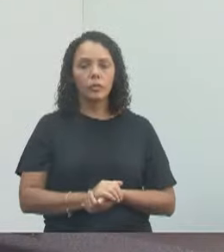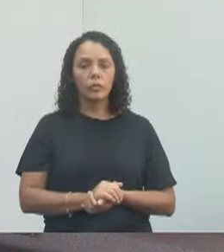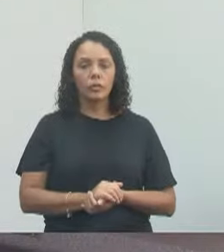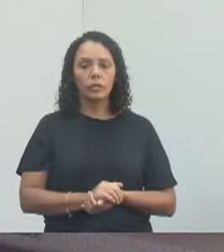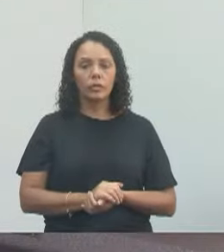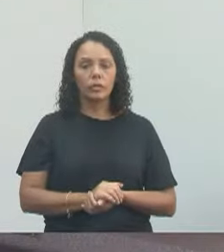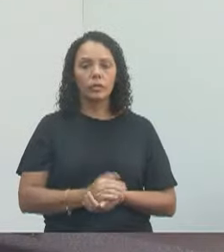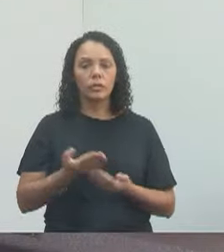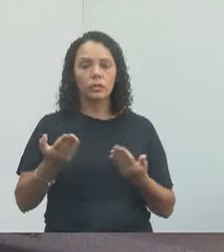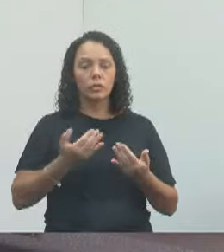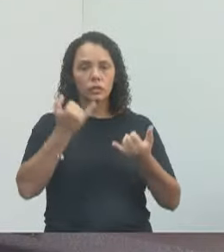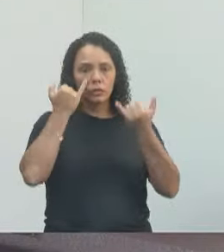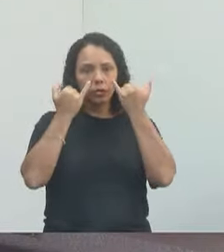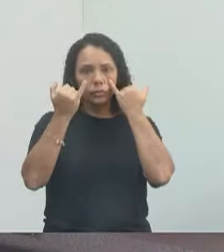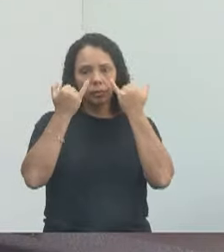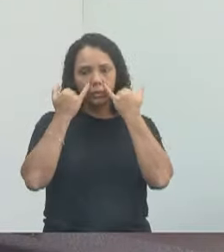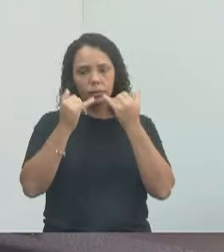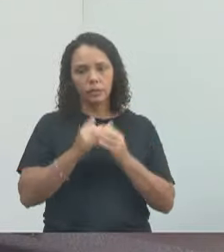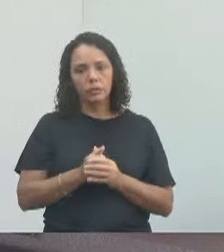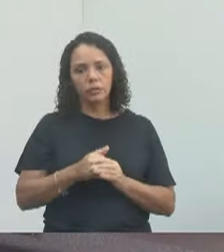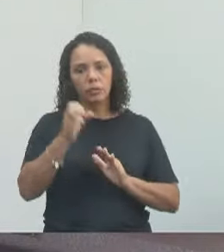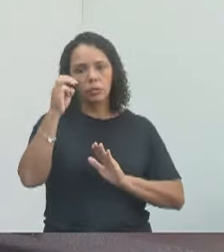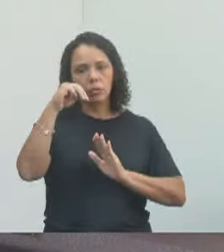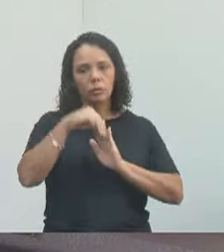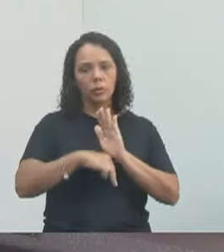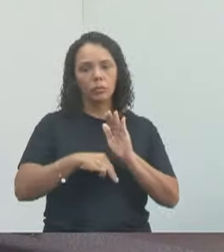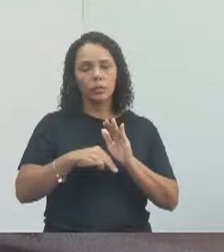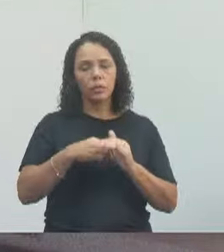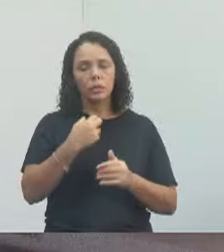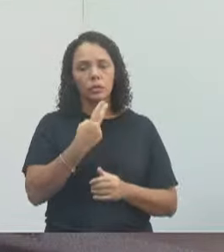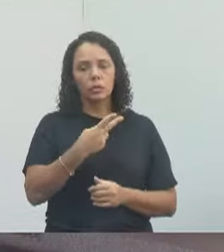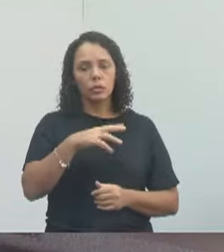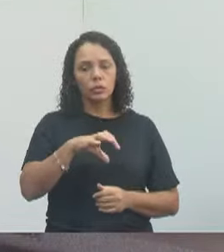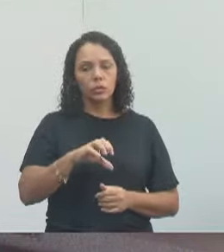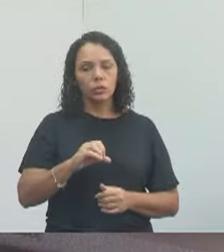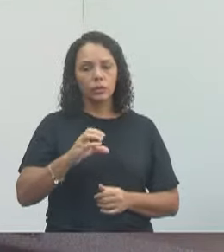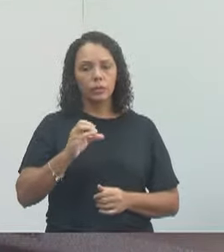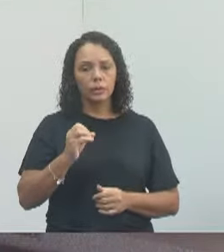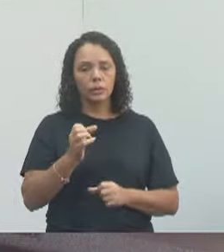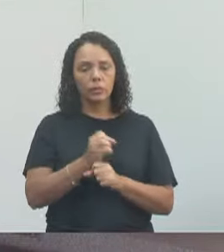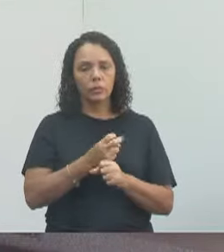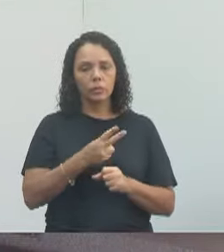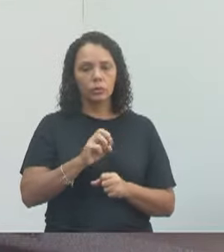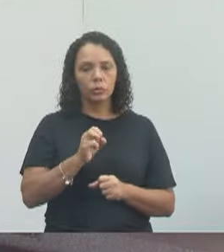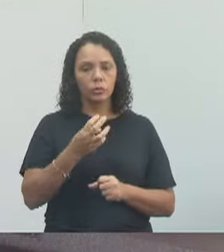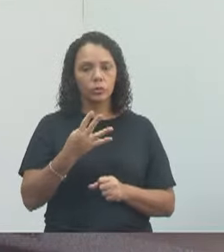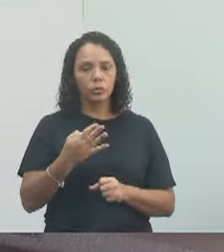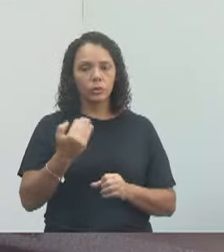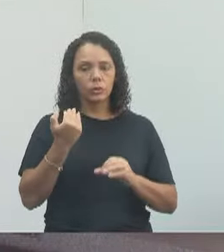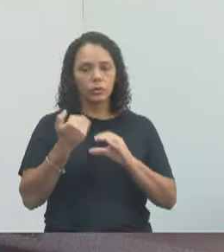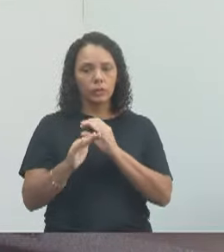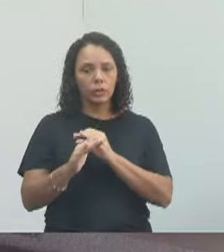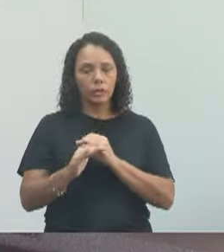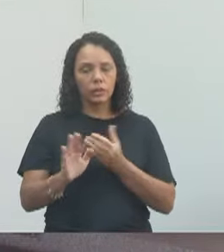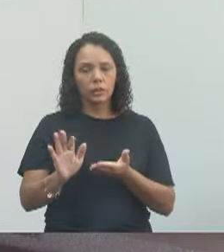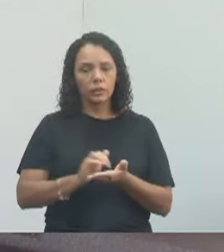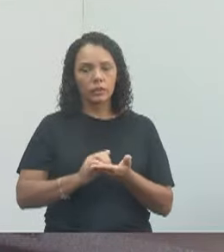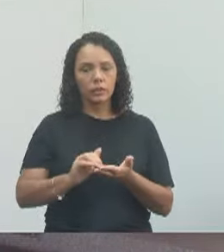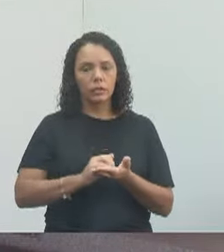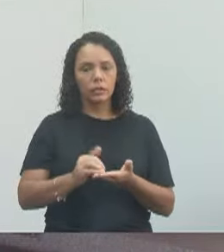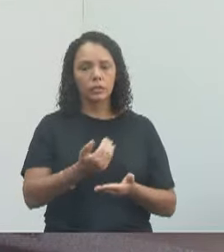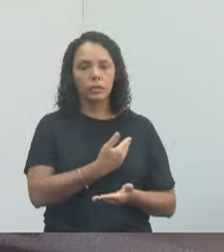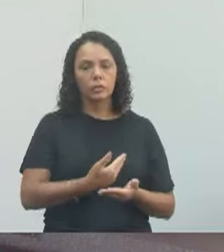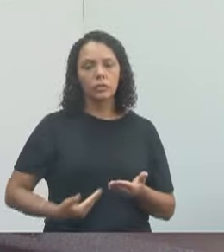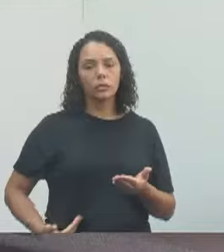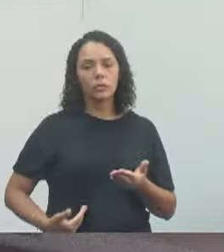prestar as seguintes informações se memorando 2 90224 expedido pela secretaria de governo e